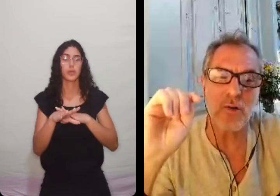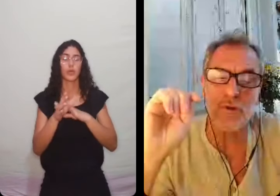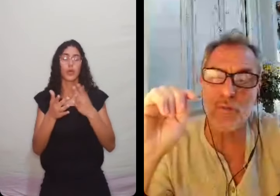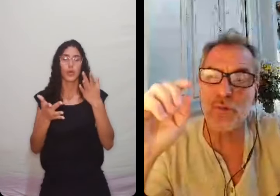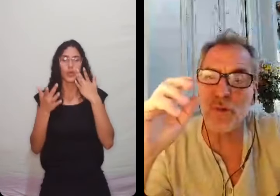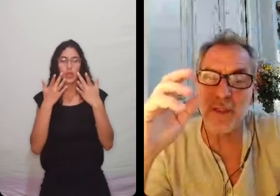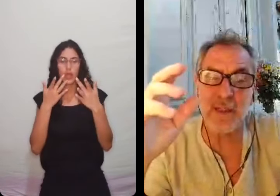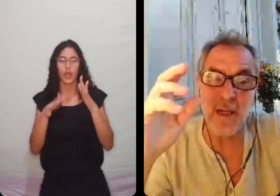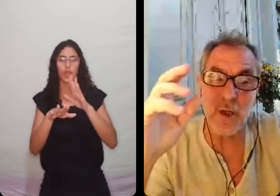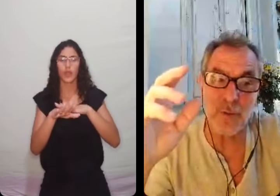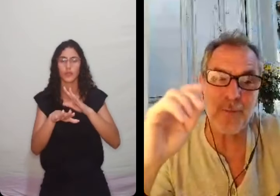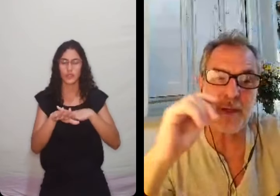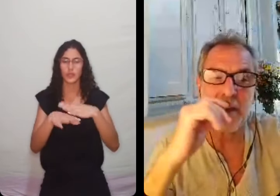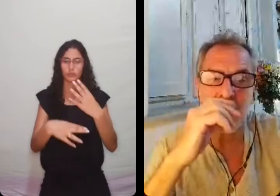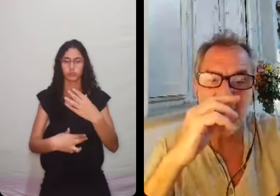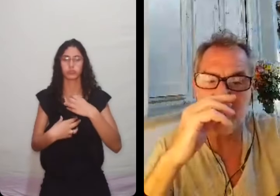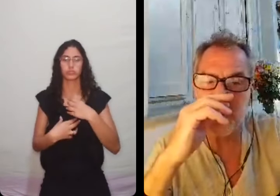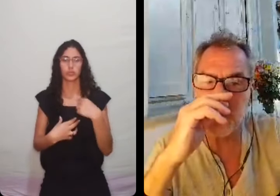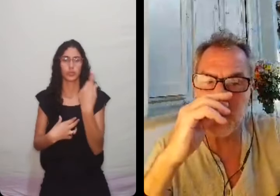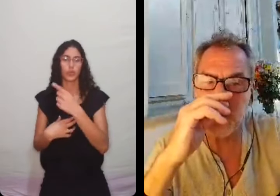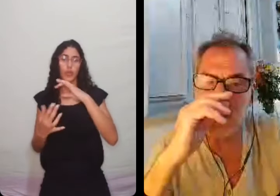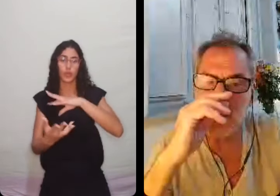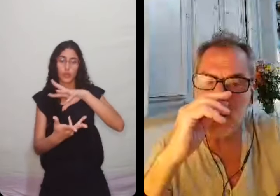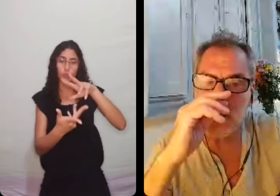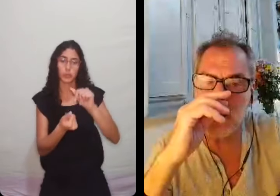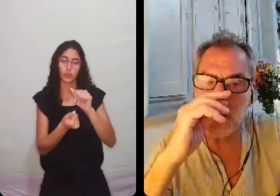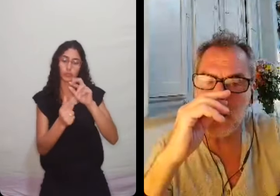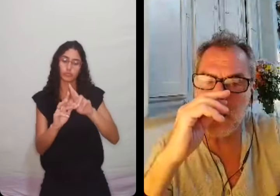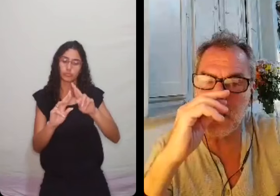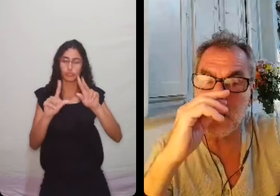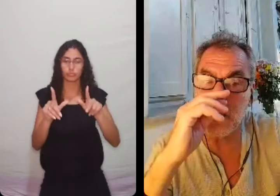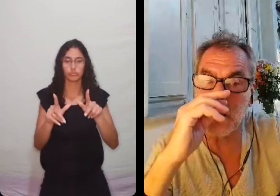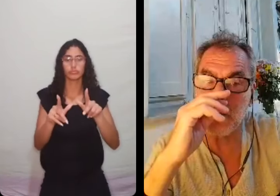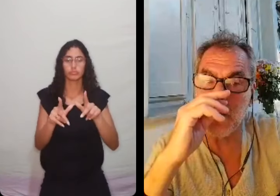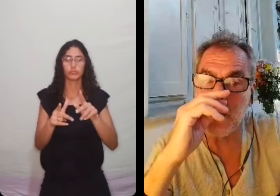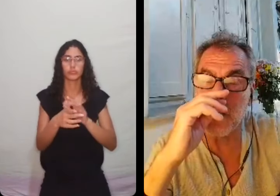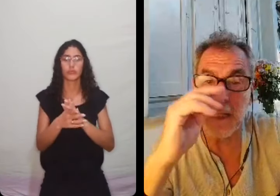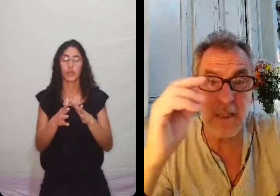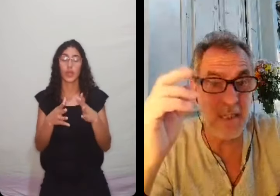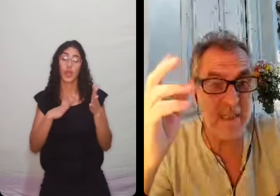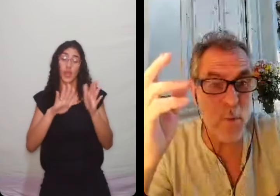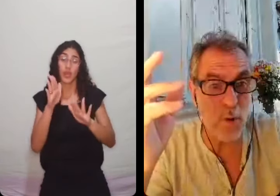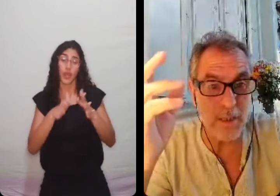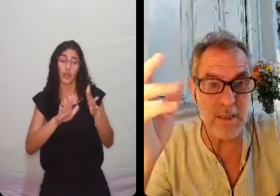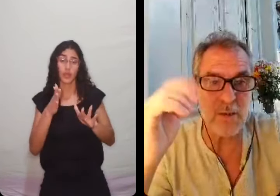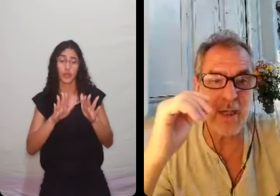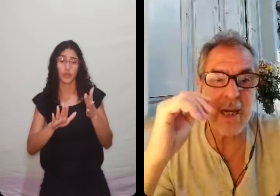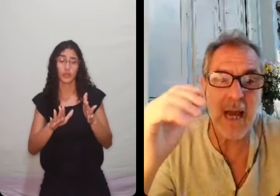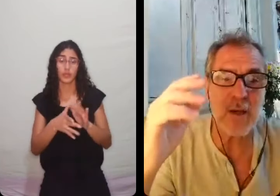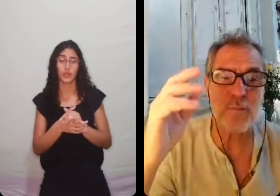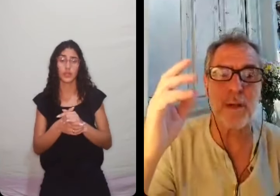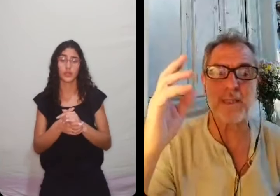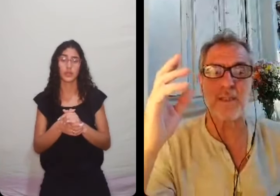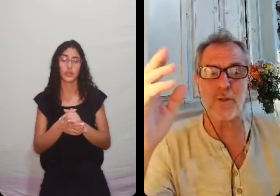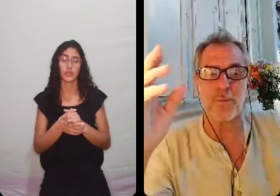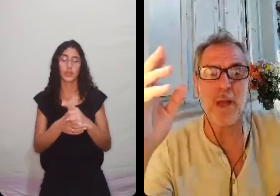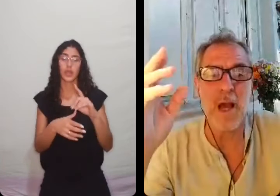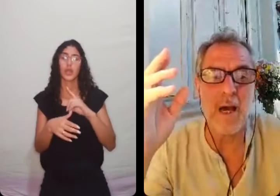abrir o nosso mundo interior. E às vezes nossas intimidades têm temores. Então, Krenak